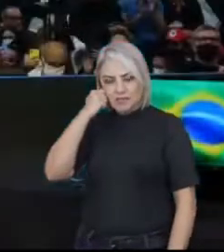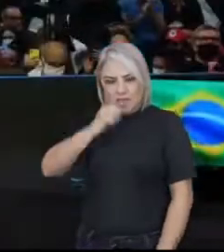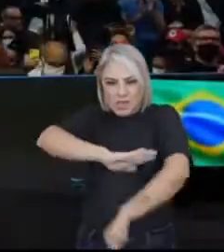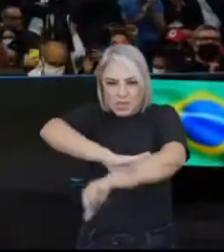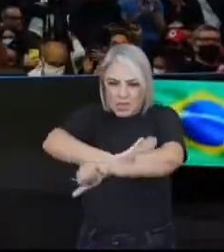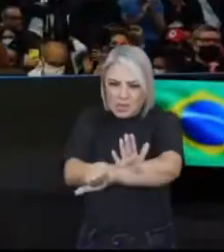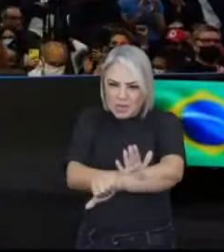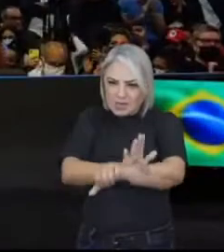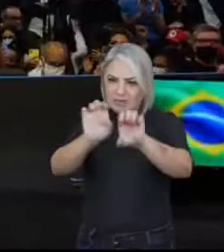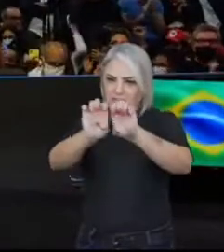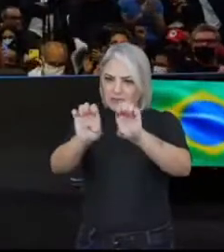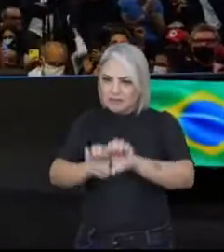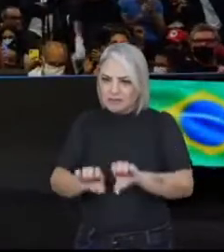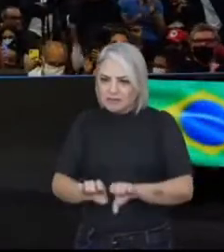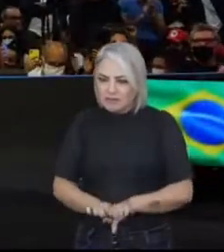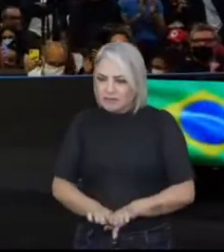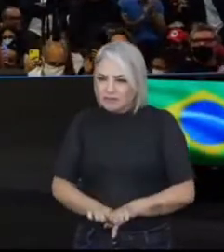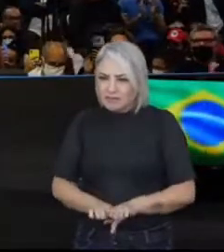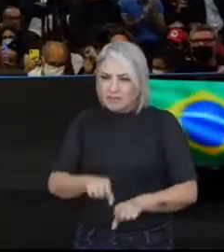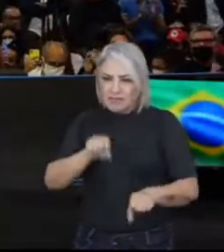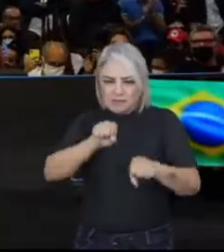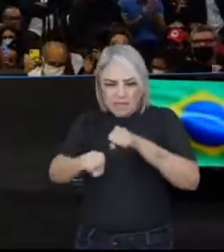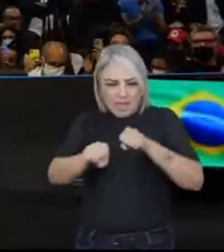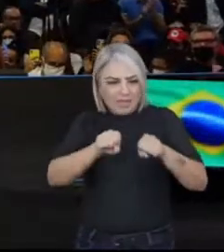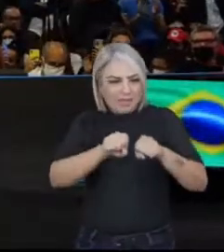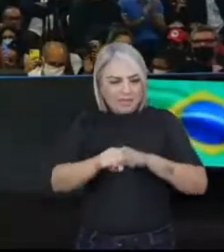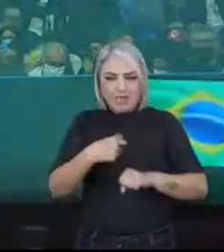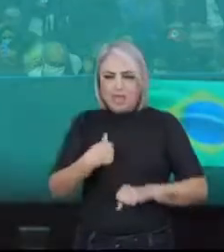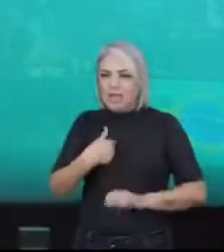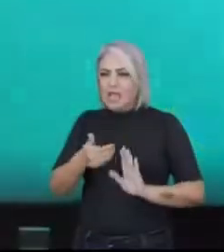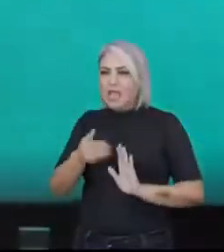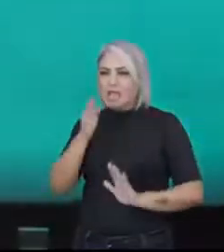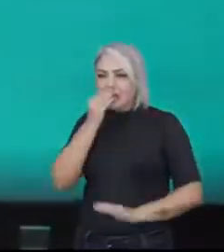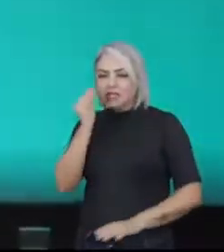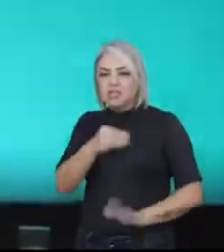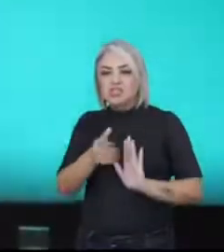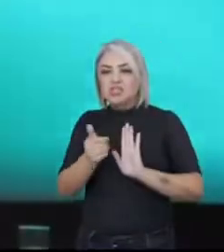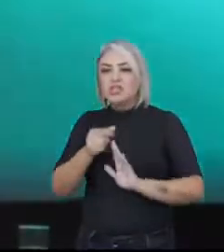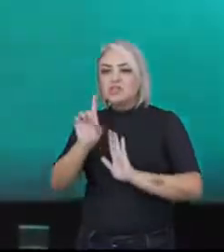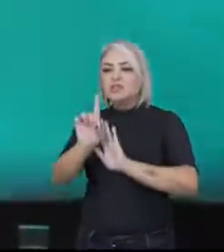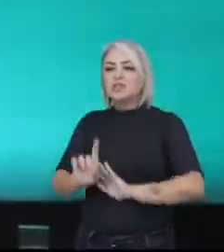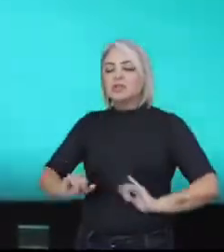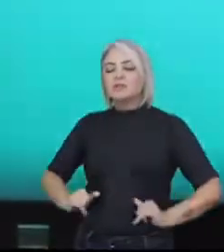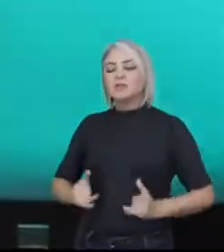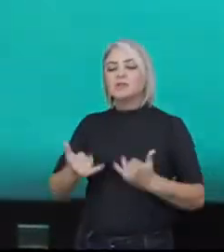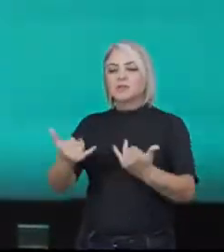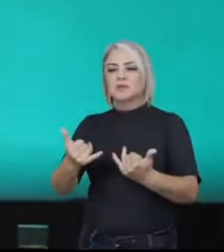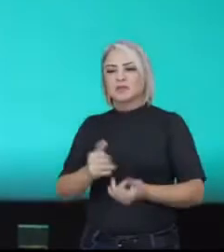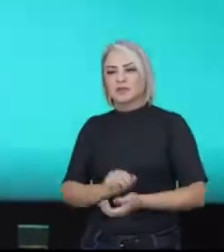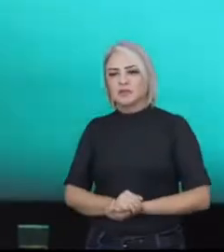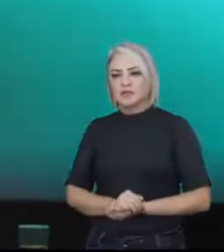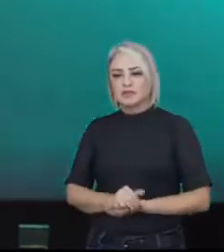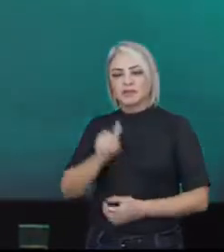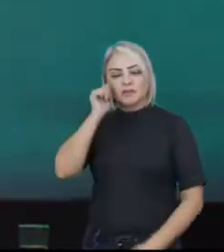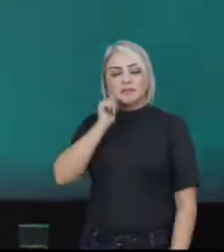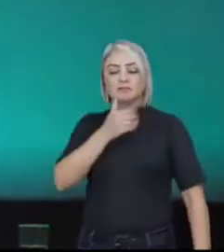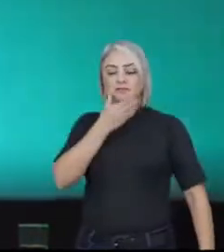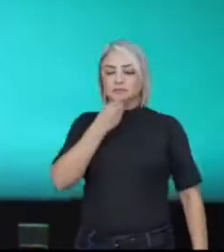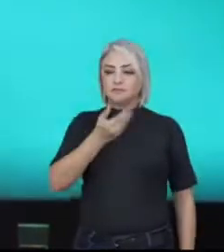fere, mata e nega direitos e oportunidades. Minhas amigas e meus